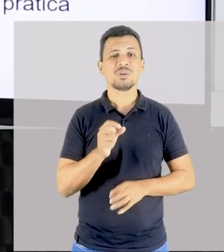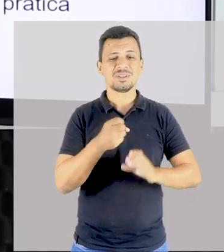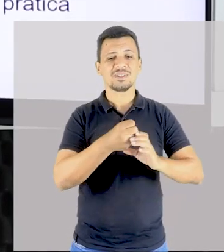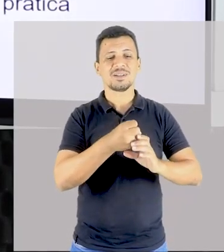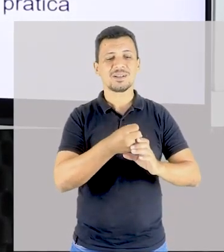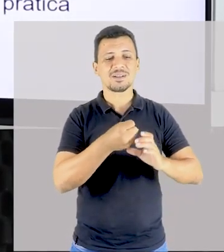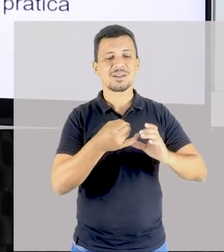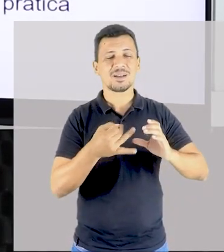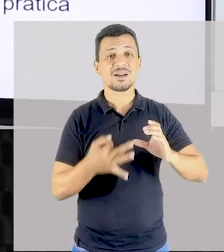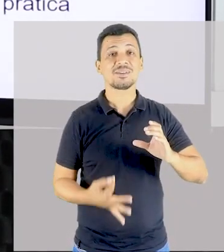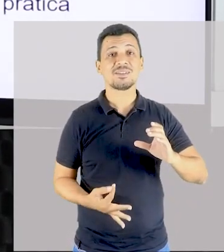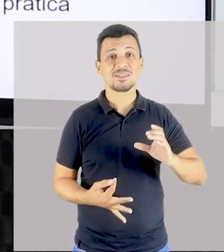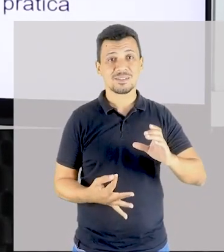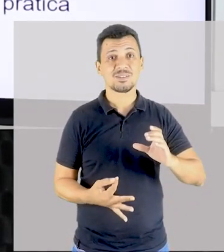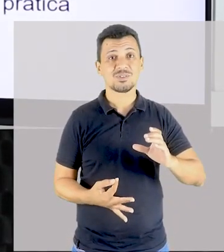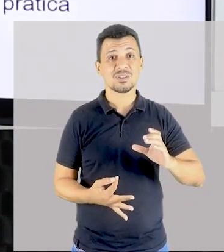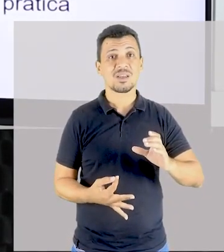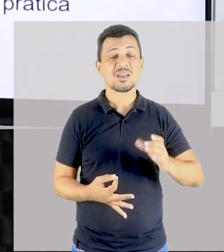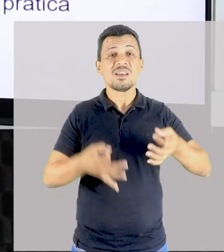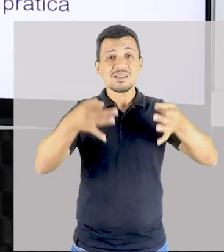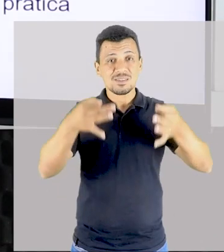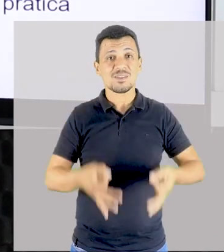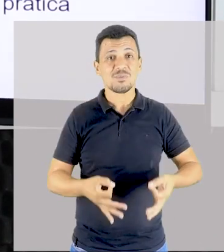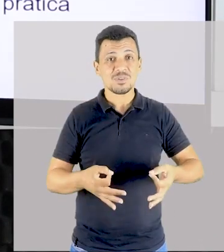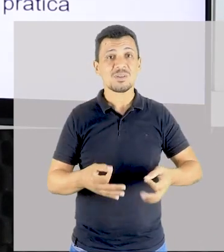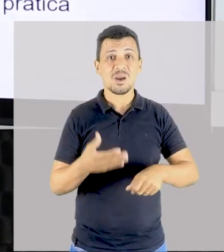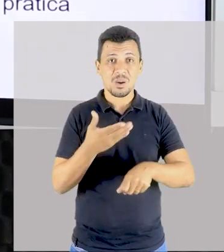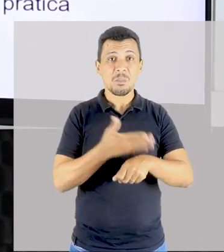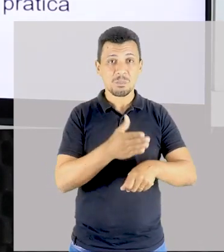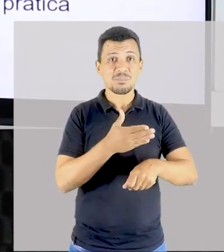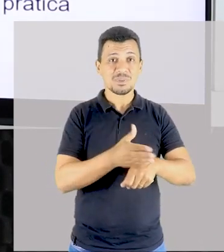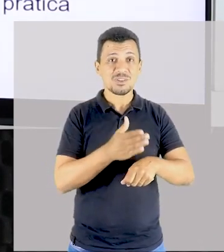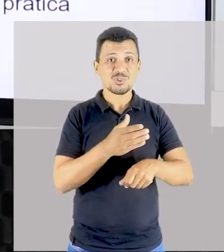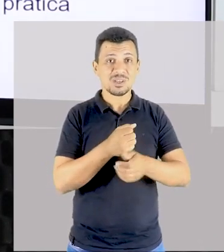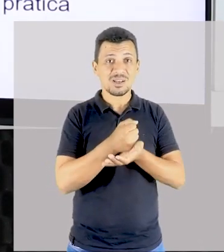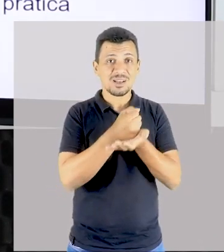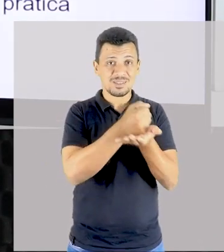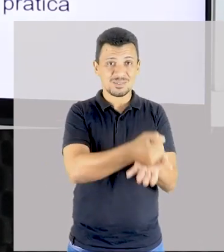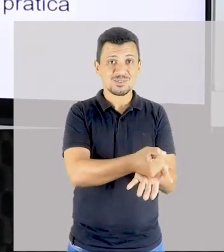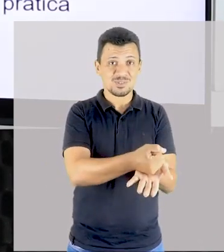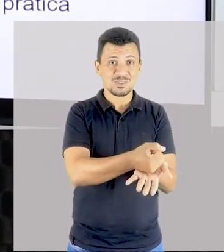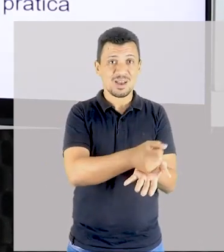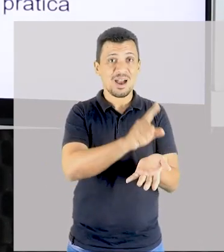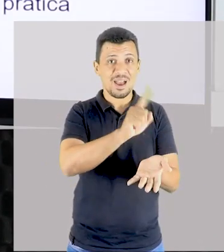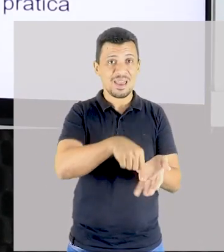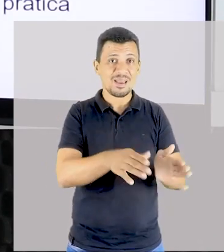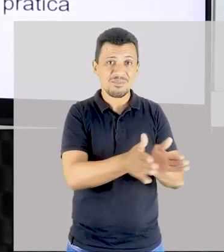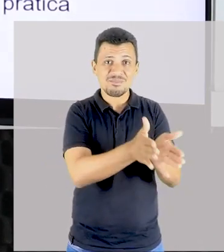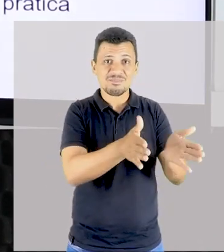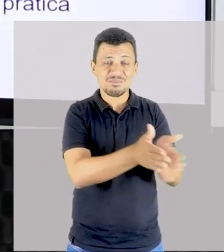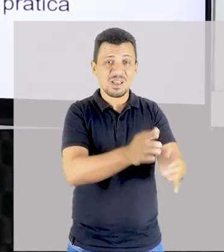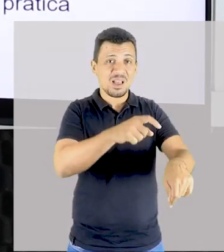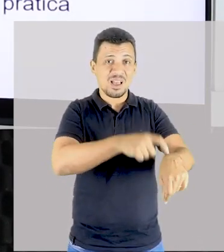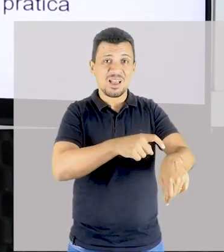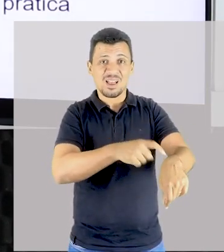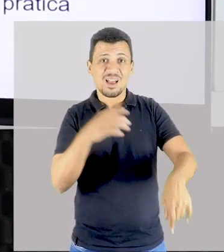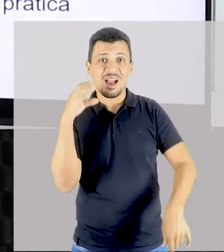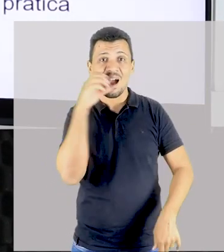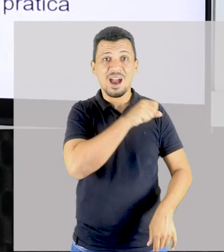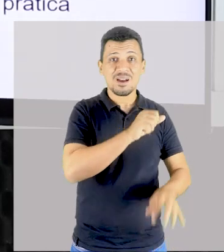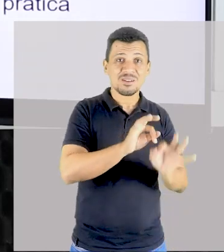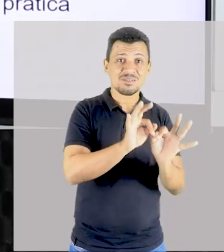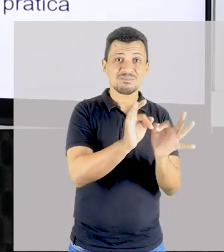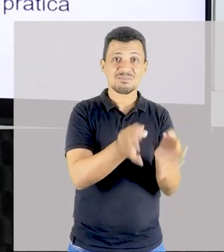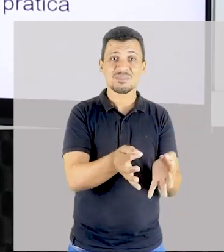caracteriza o que que determina se uma prática assistencial é assistencialista aí tu vai lembrar assistencialismo